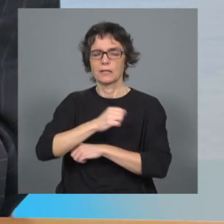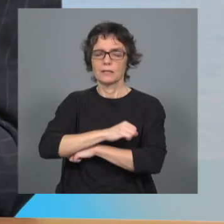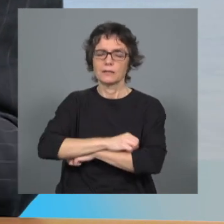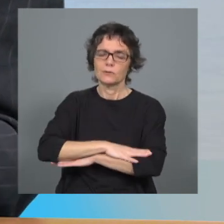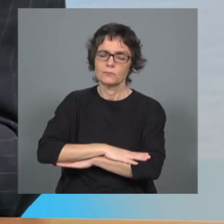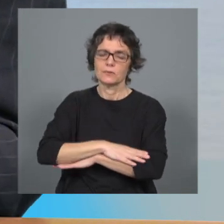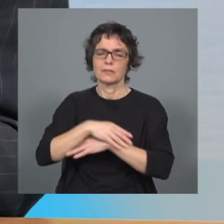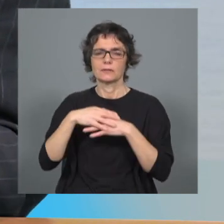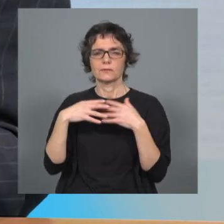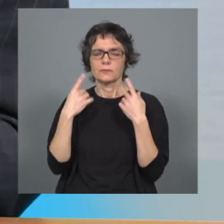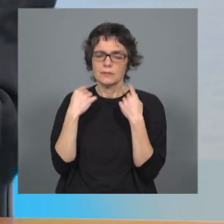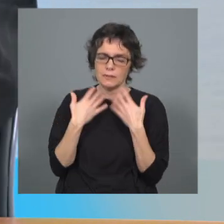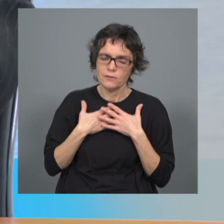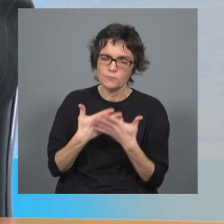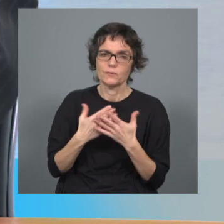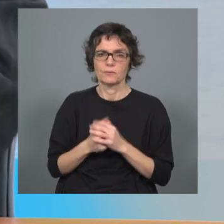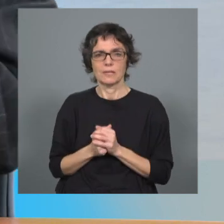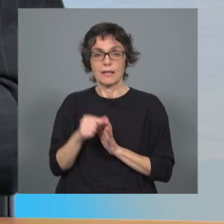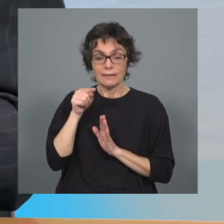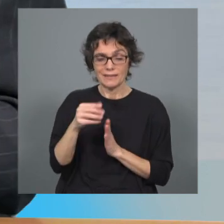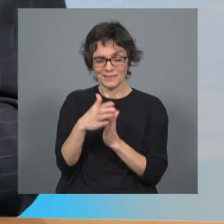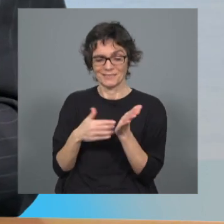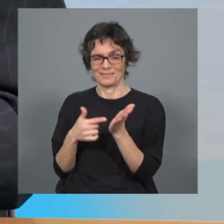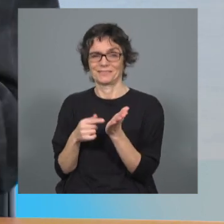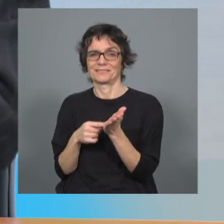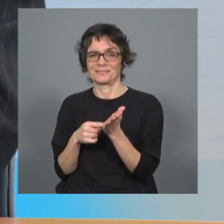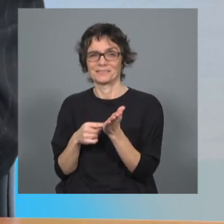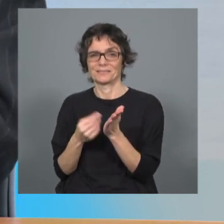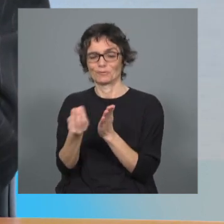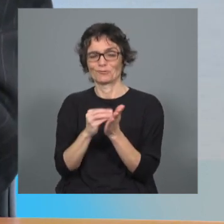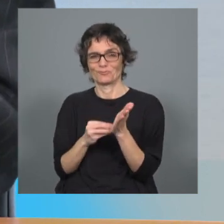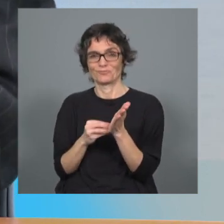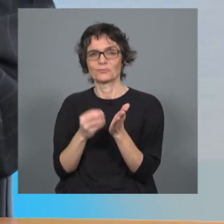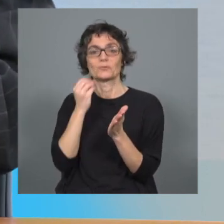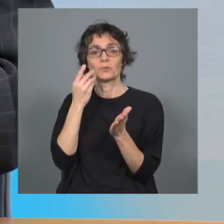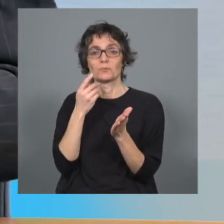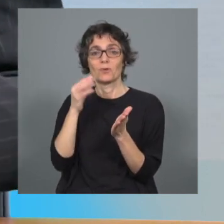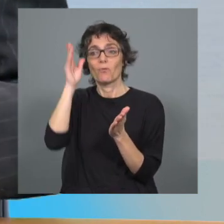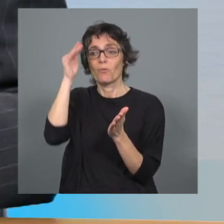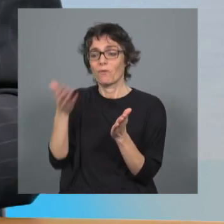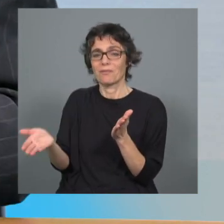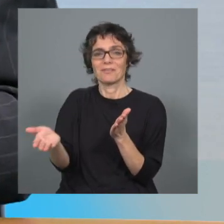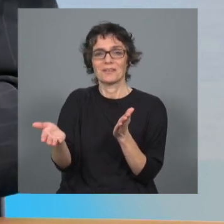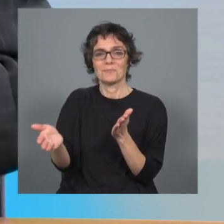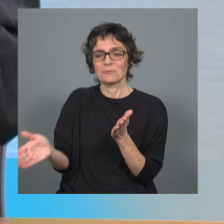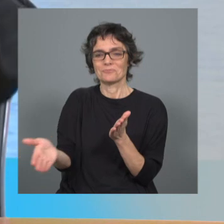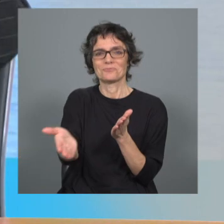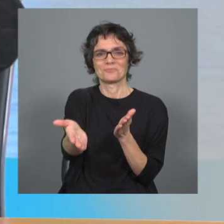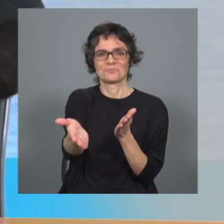disponibilidade. E está representada exatamente nestes sinais do jumentinho, de um grupo que não